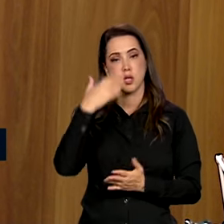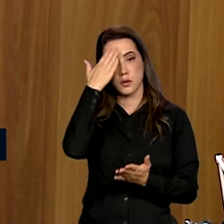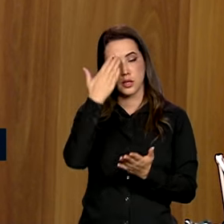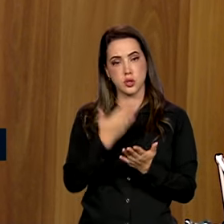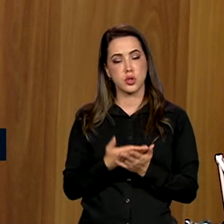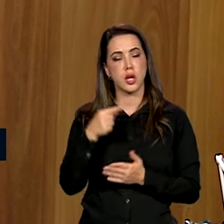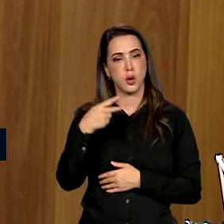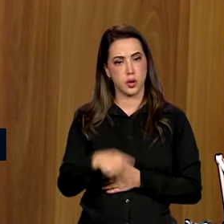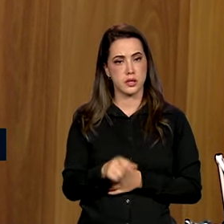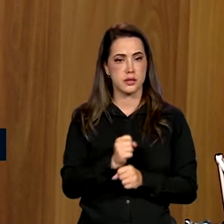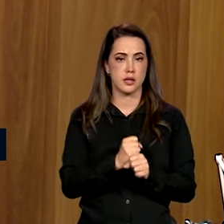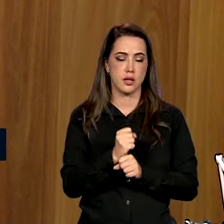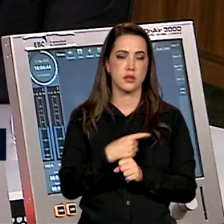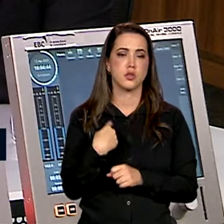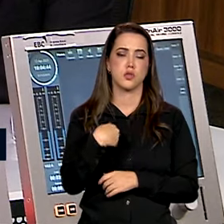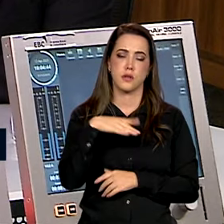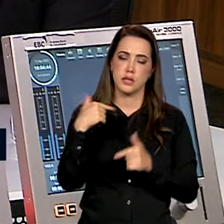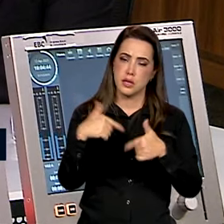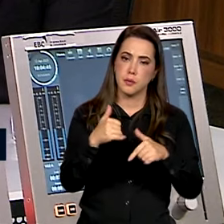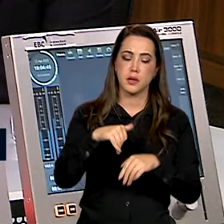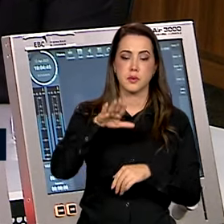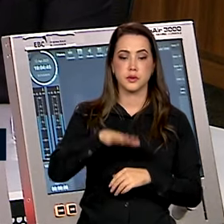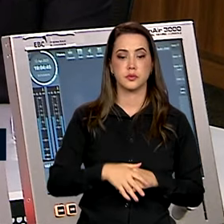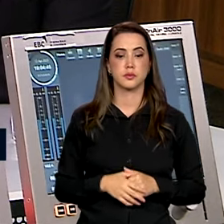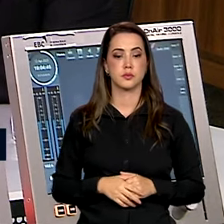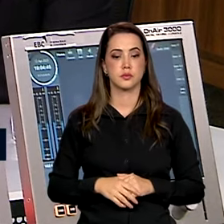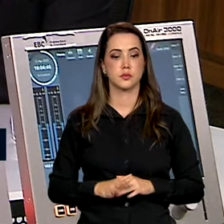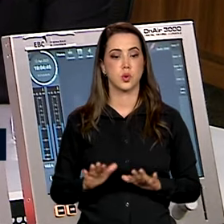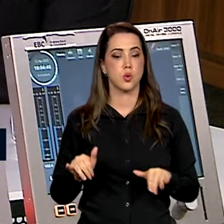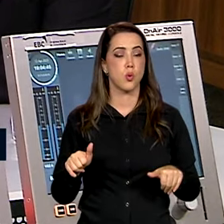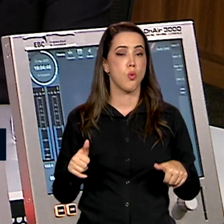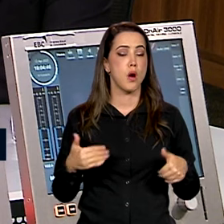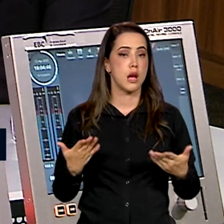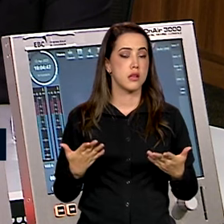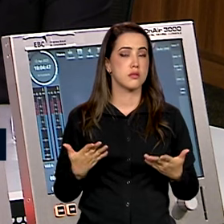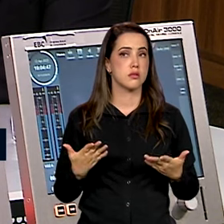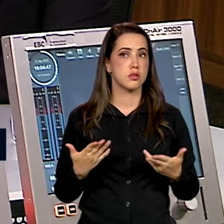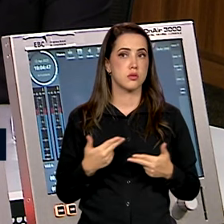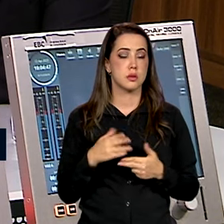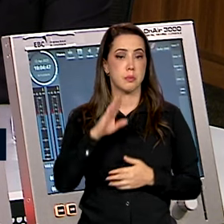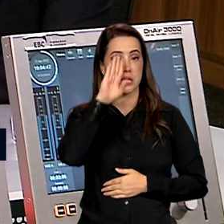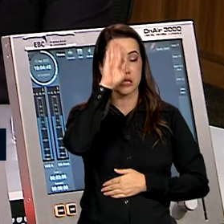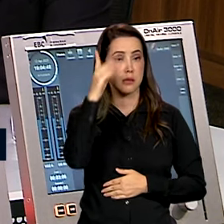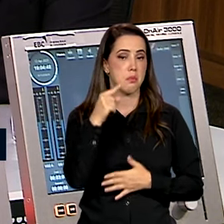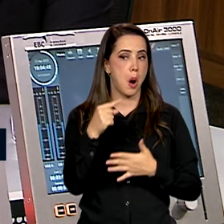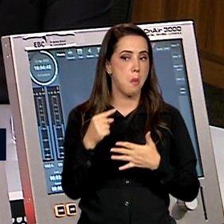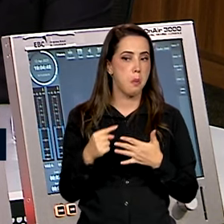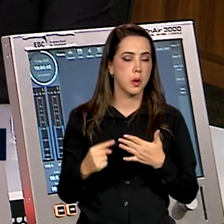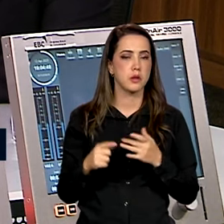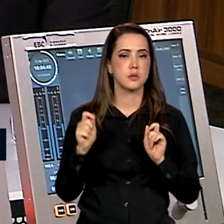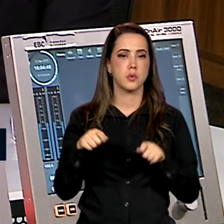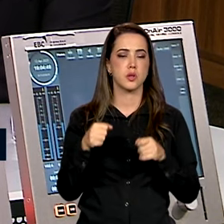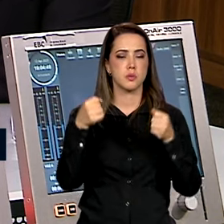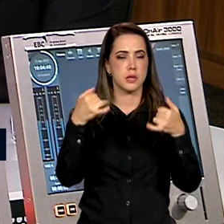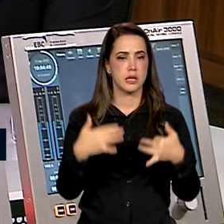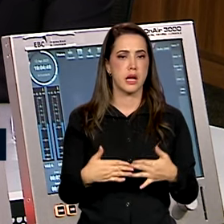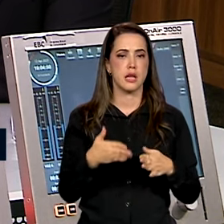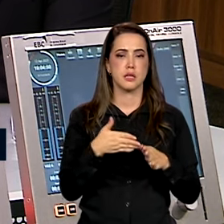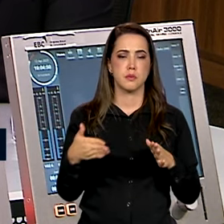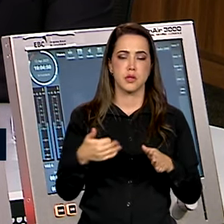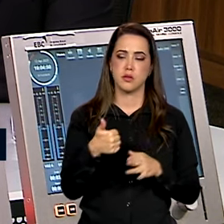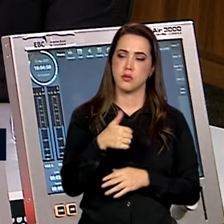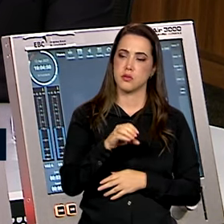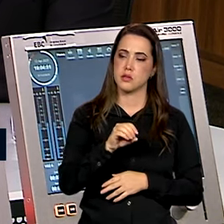nós vamos intensificar ainda mais os trabalhos e quais entregas aí o senhor destacaria Então nesse período dos primeiros 100 dias